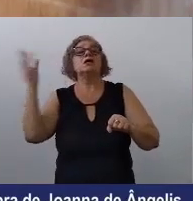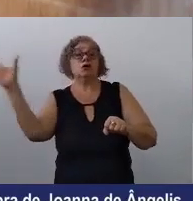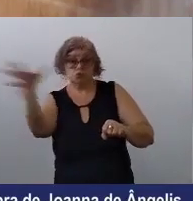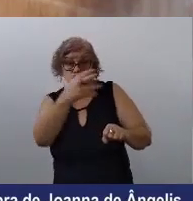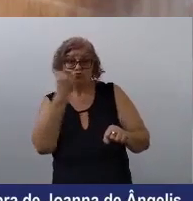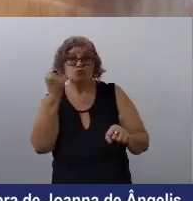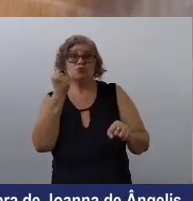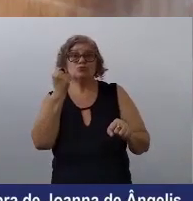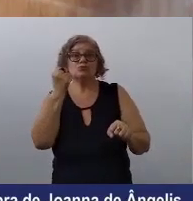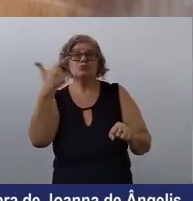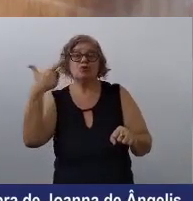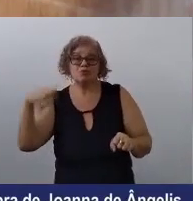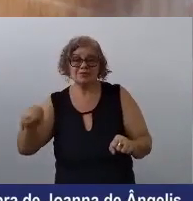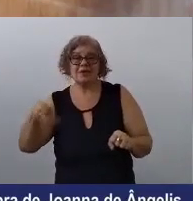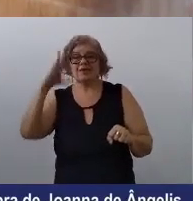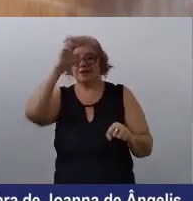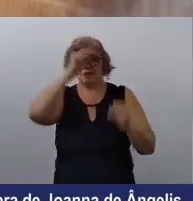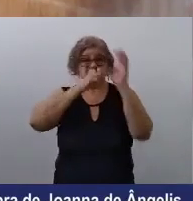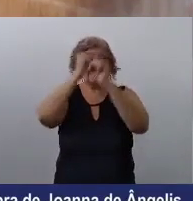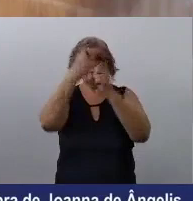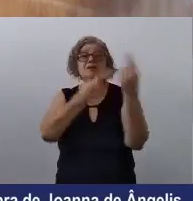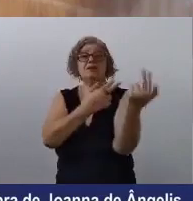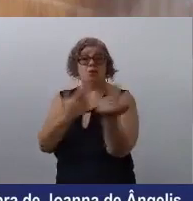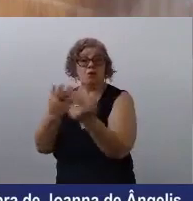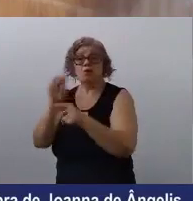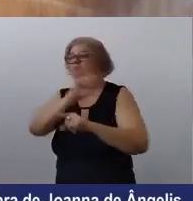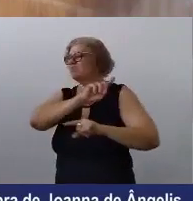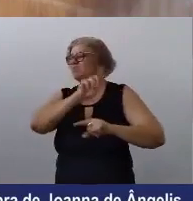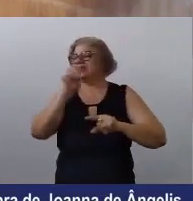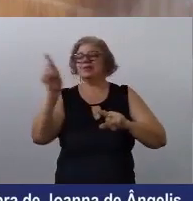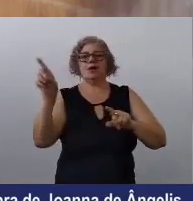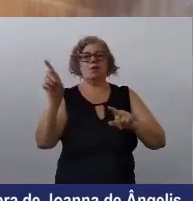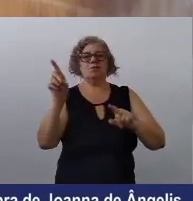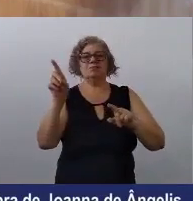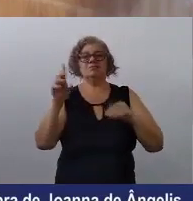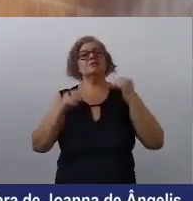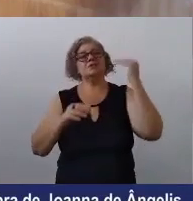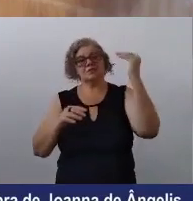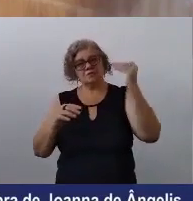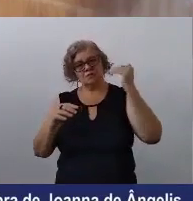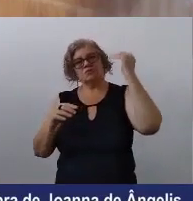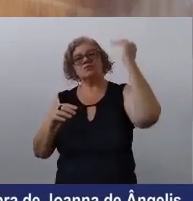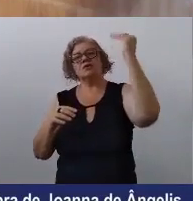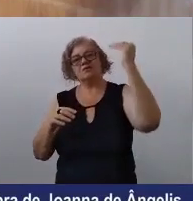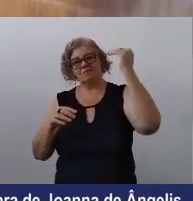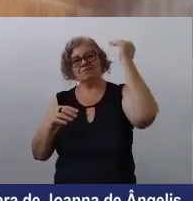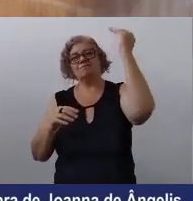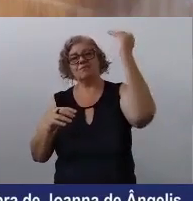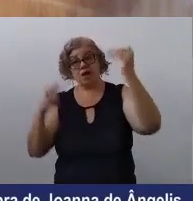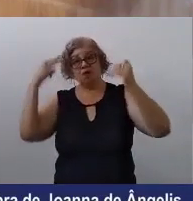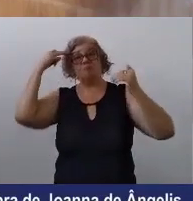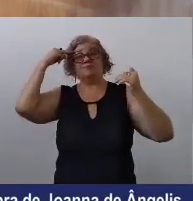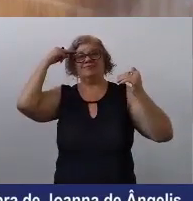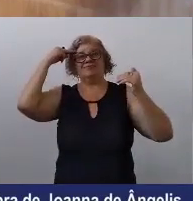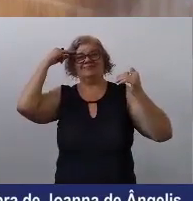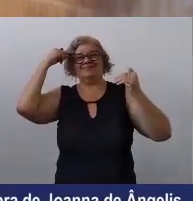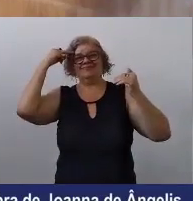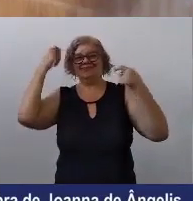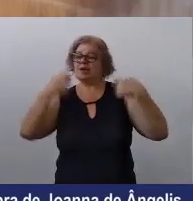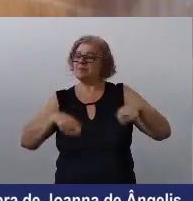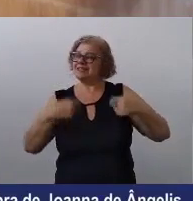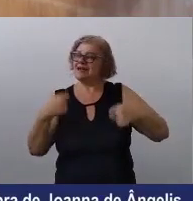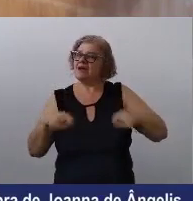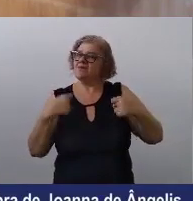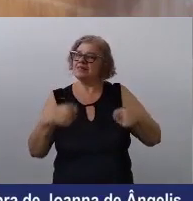Nem todos conseguem assimilar da mesma forma, mas à medida que desenvolvem a capacidade